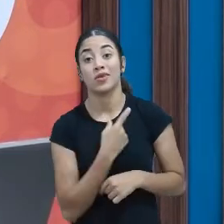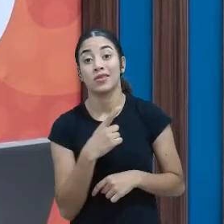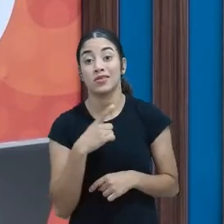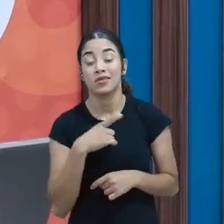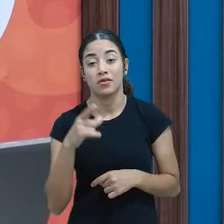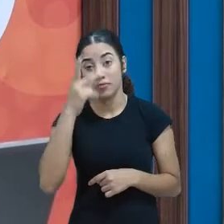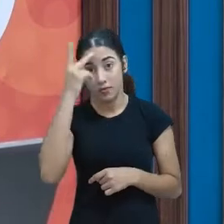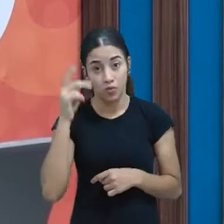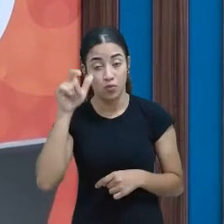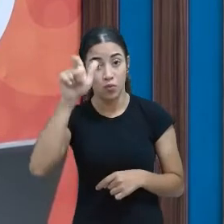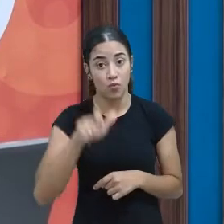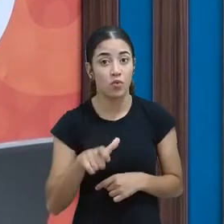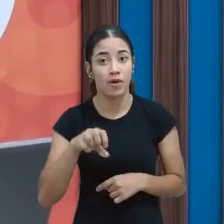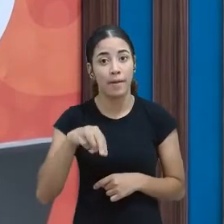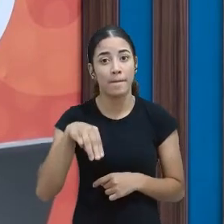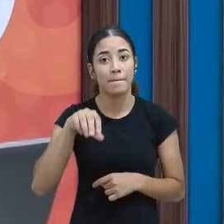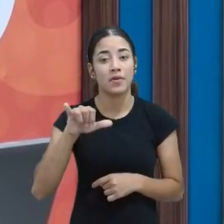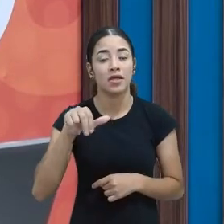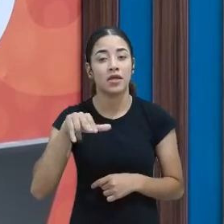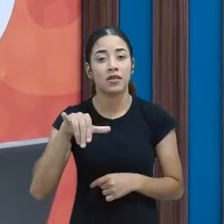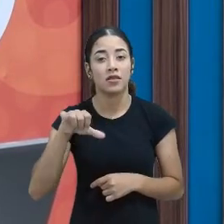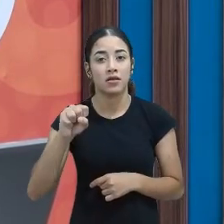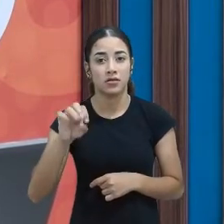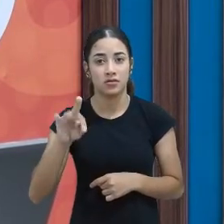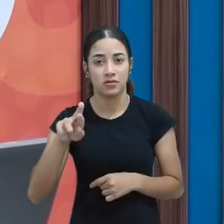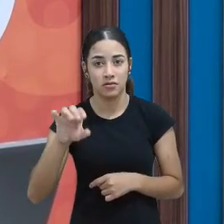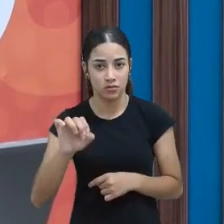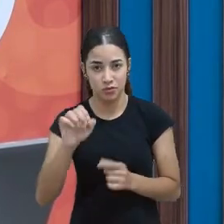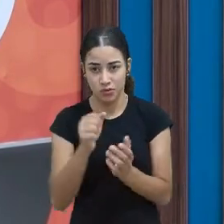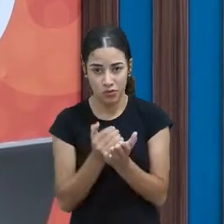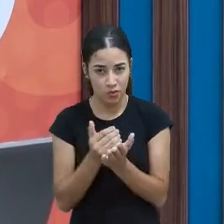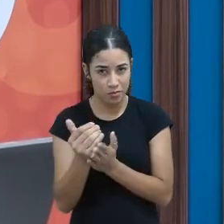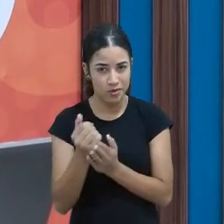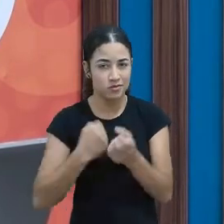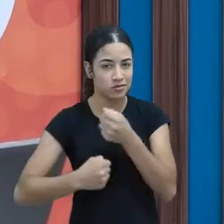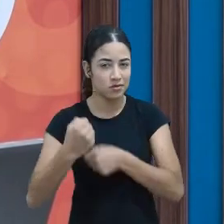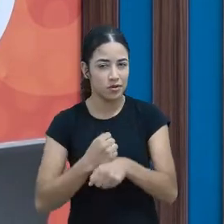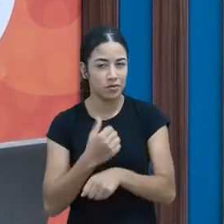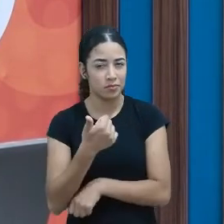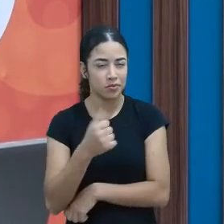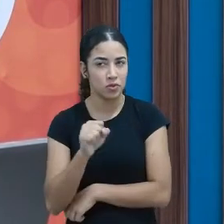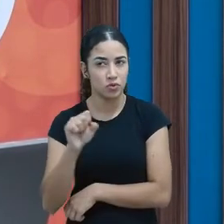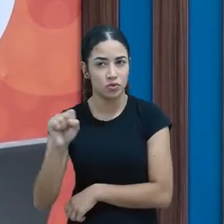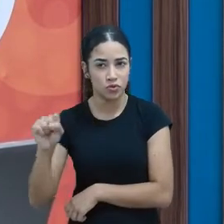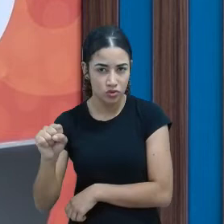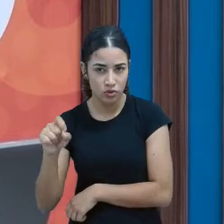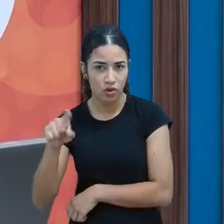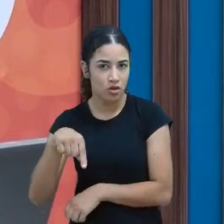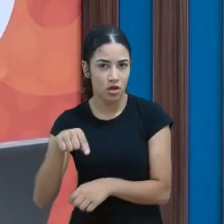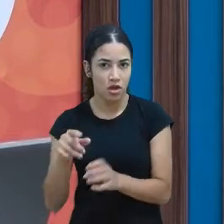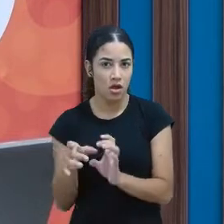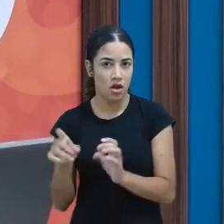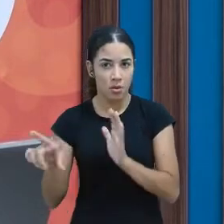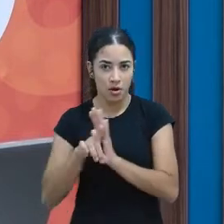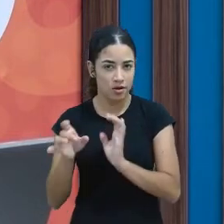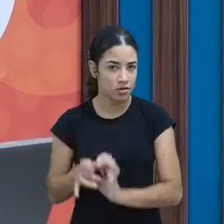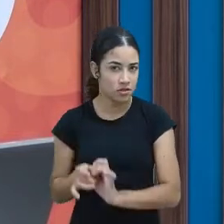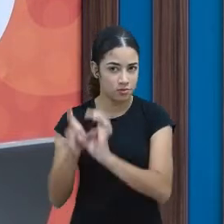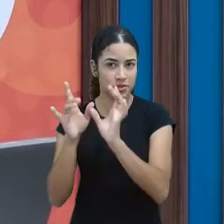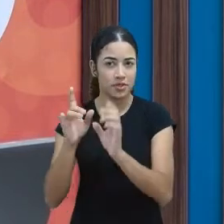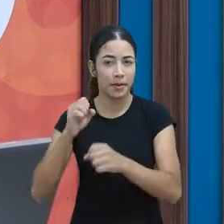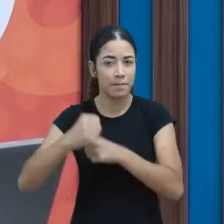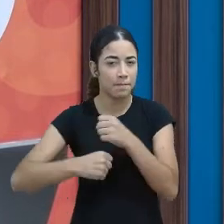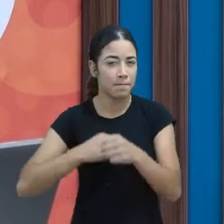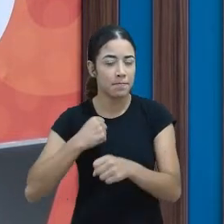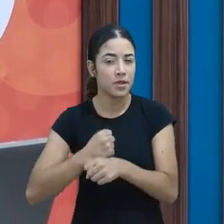ministro das capacidades, logo no início ali da República, né, porque em 1888 foi a Lei Áurea, 1889, 15